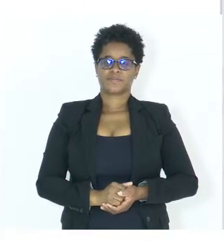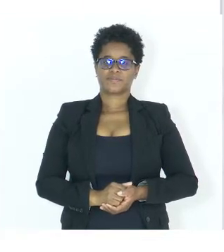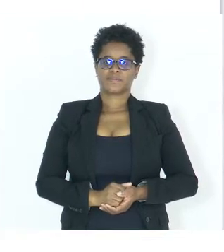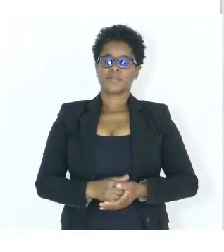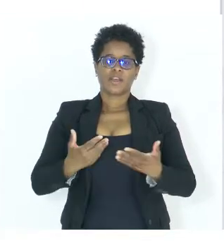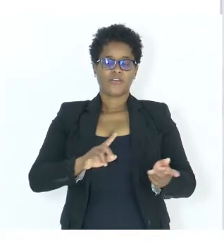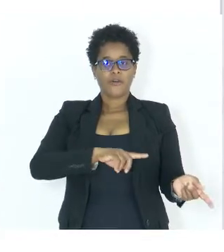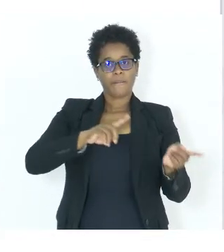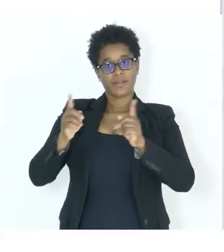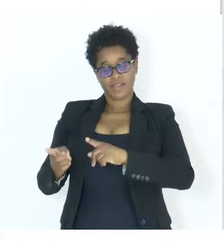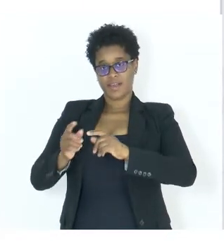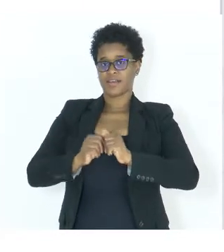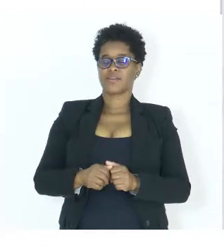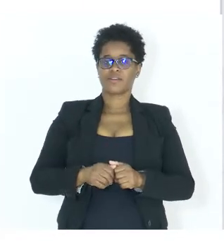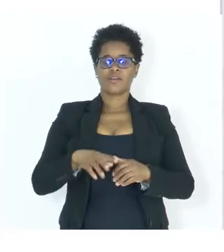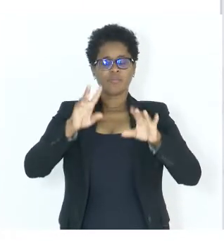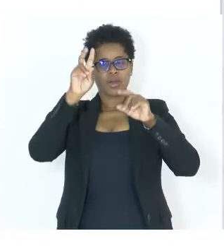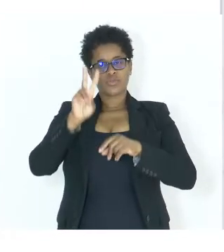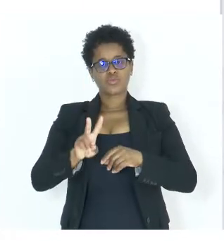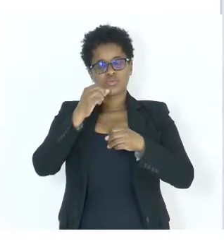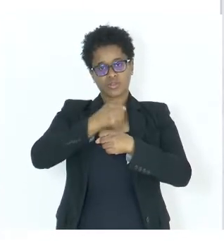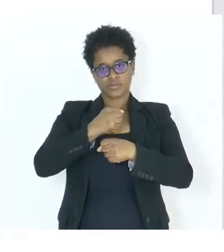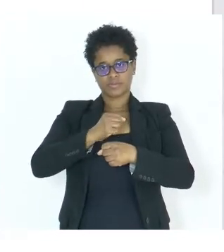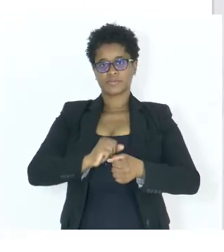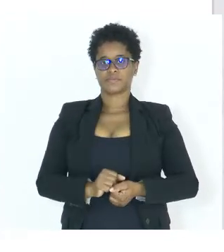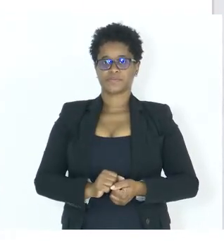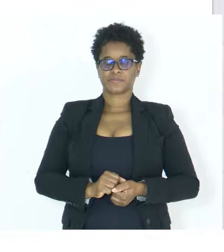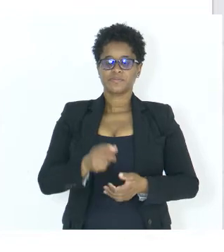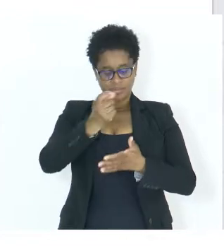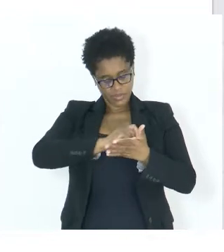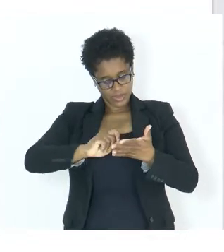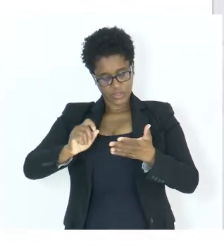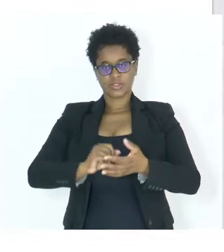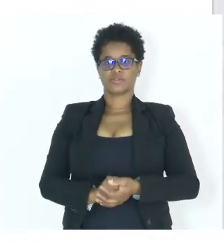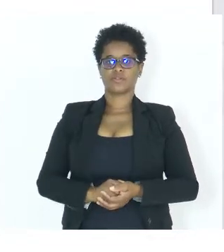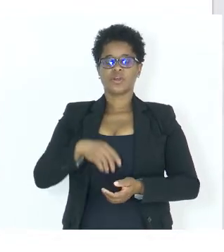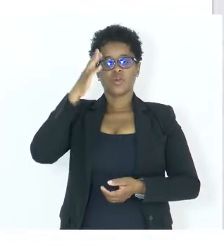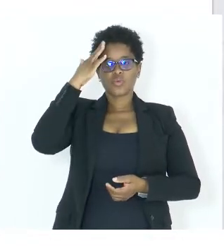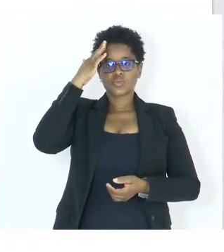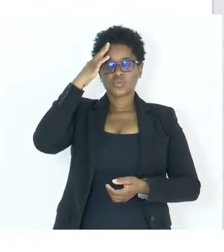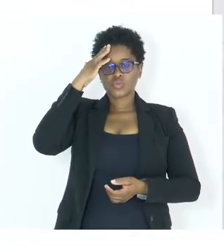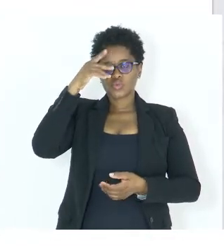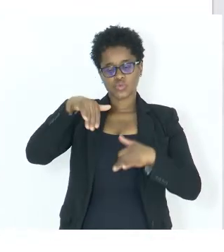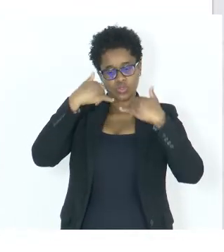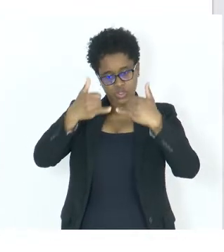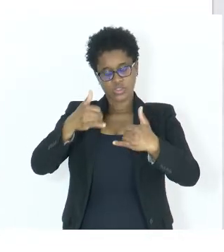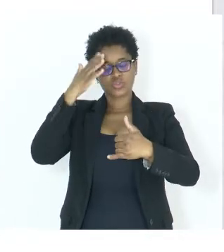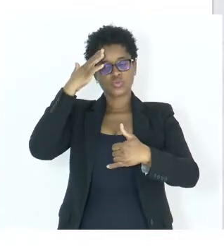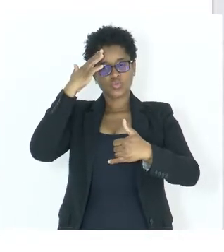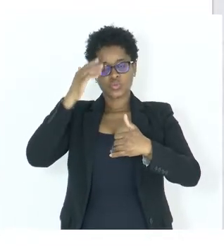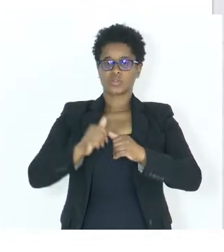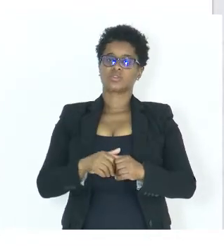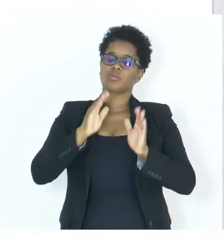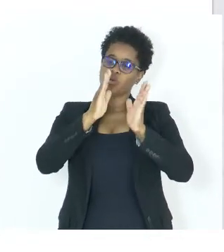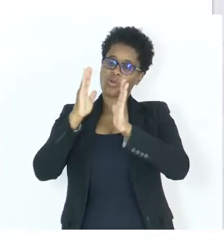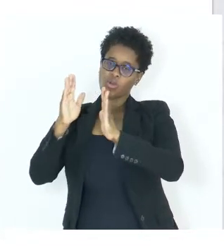E vamos passar para o segundo exercício. Escrevam os seguintes números